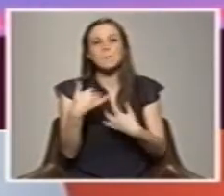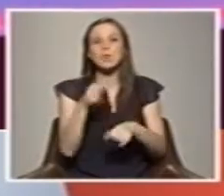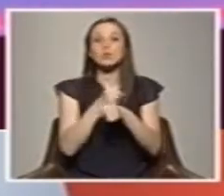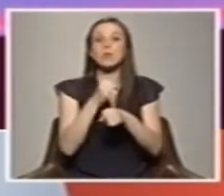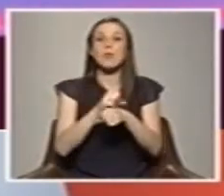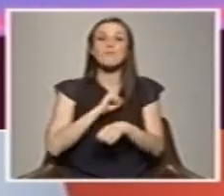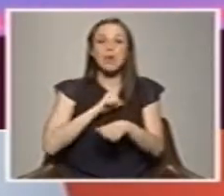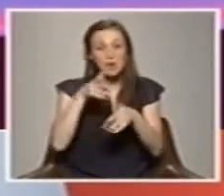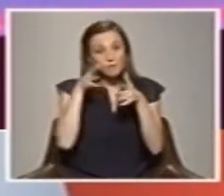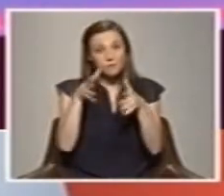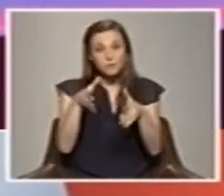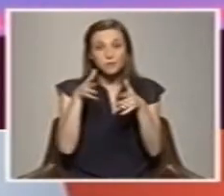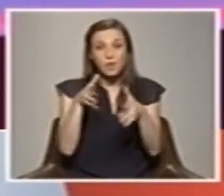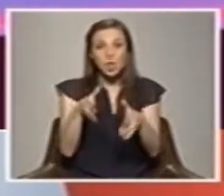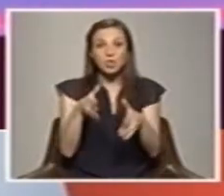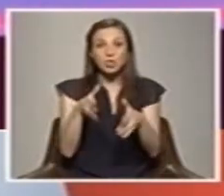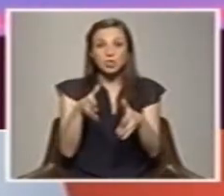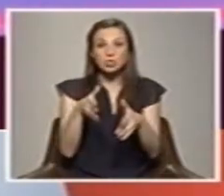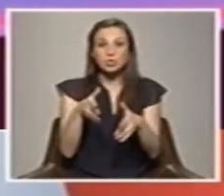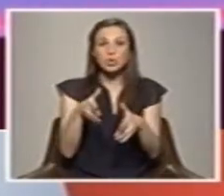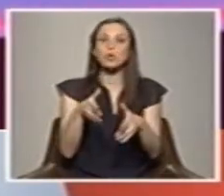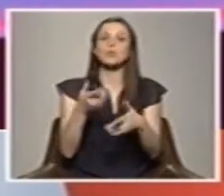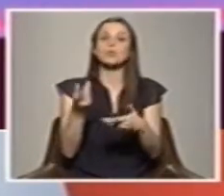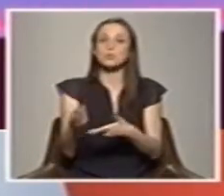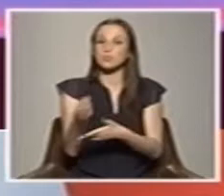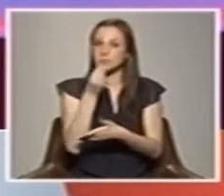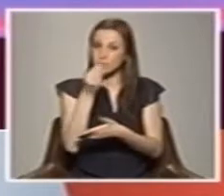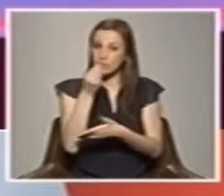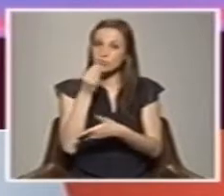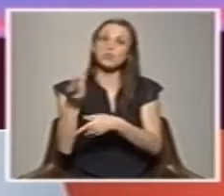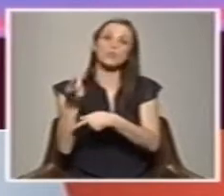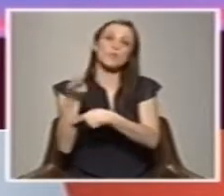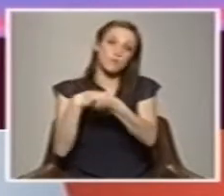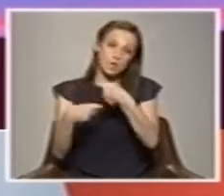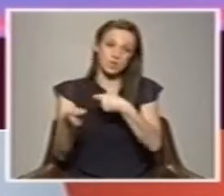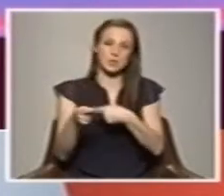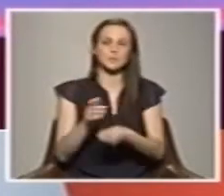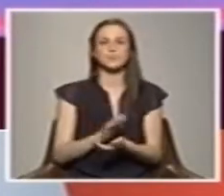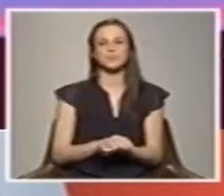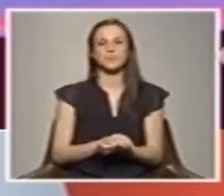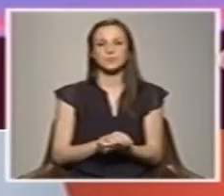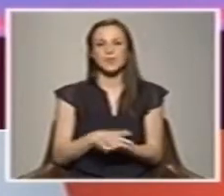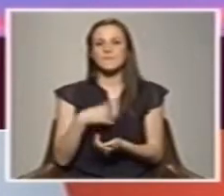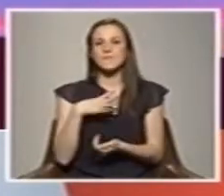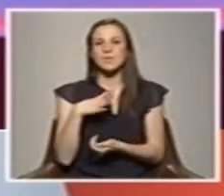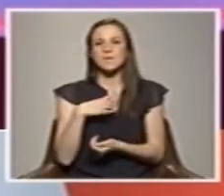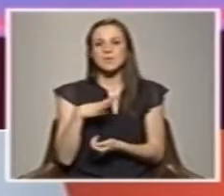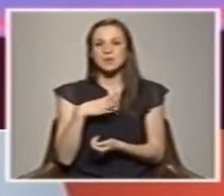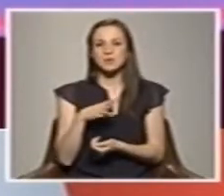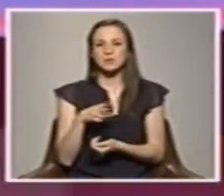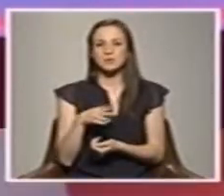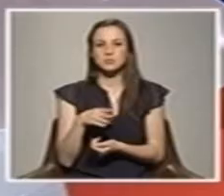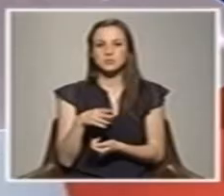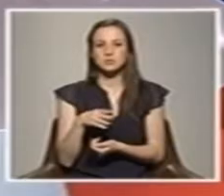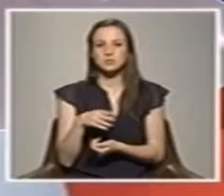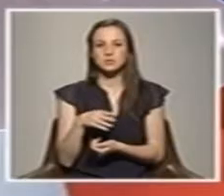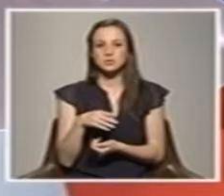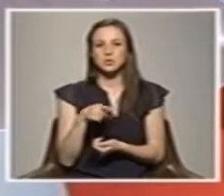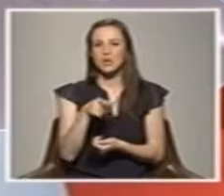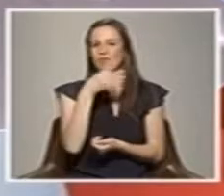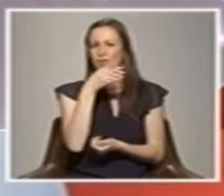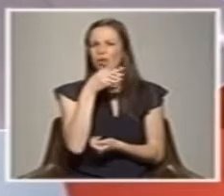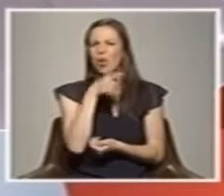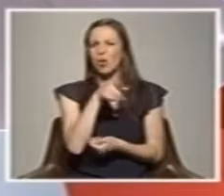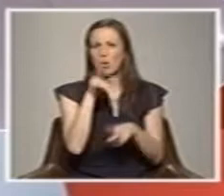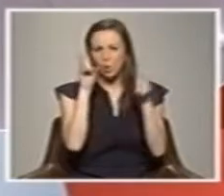focada ainda aqui no consumo e na venda. Uhum. Eduardo, deixa-me só pegar aqui em duas ou três. Focou aqui um aspecto